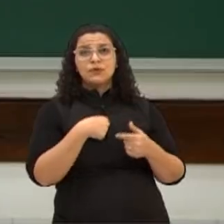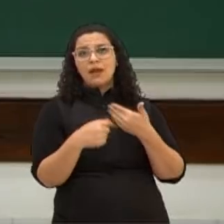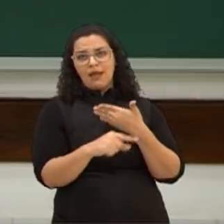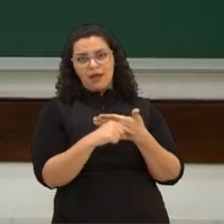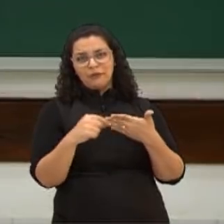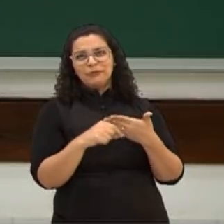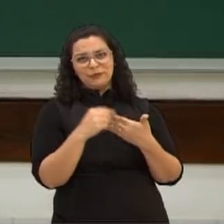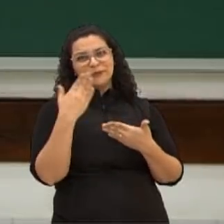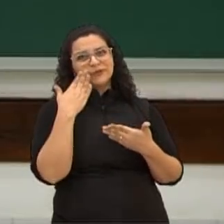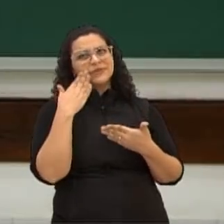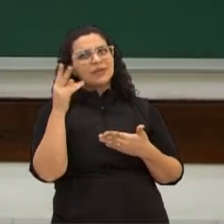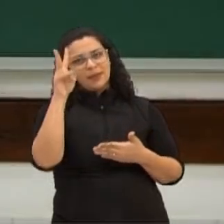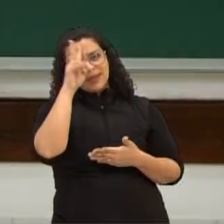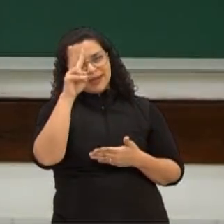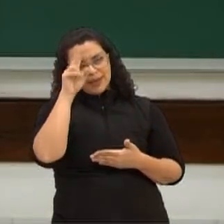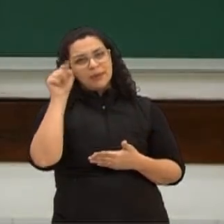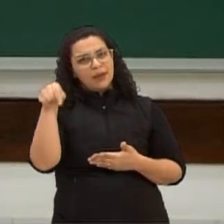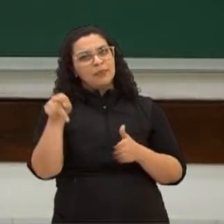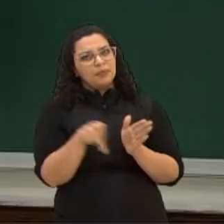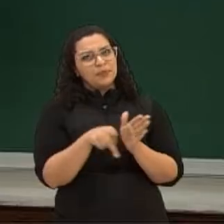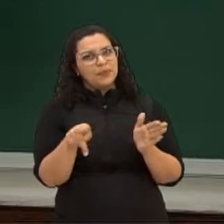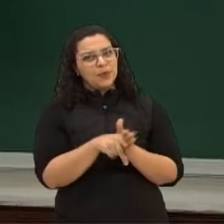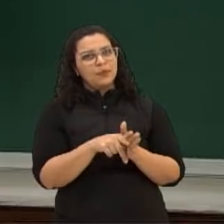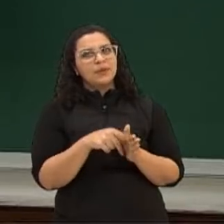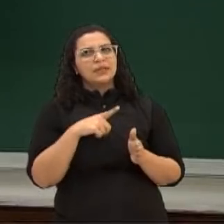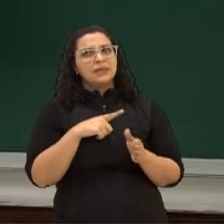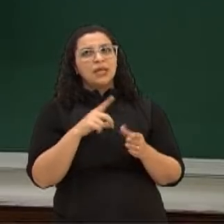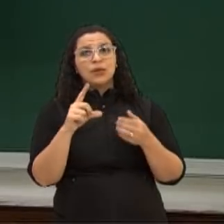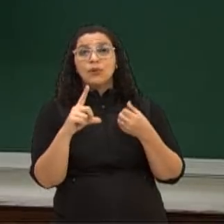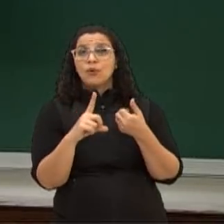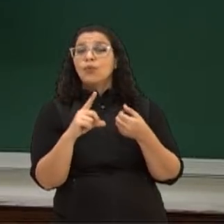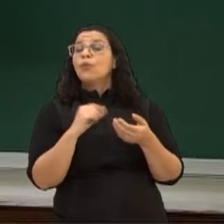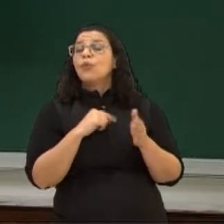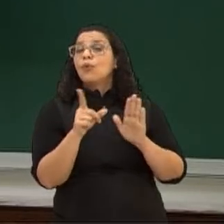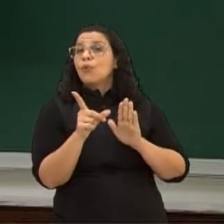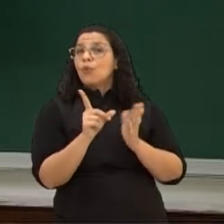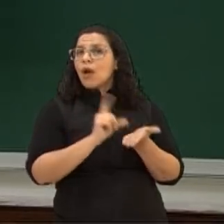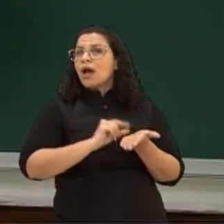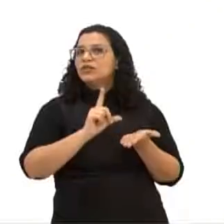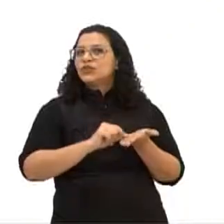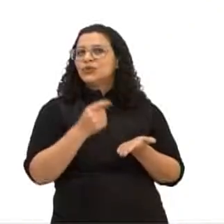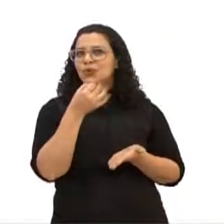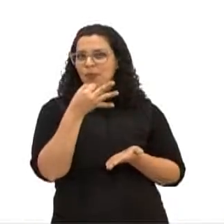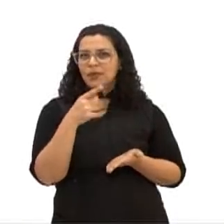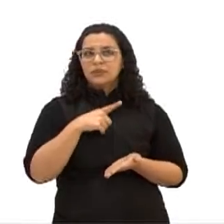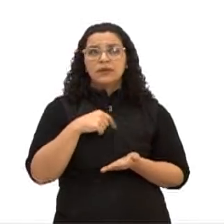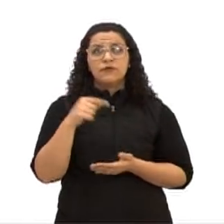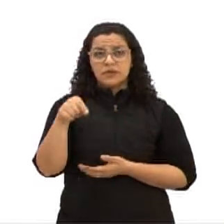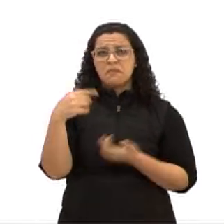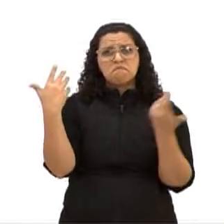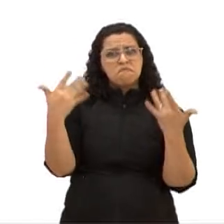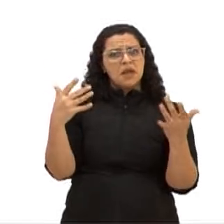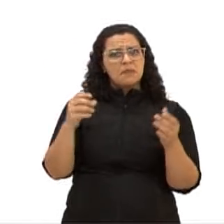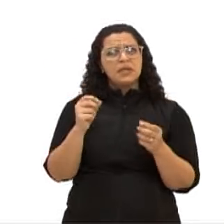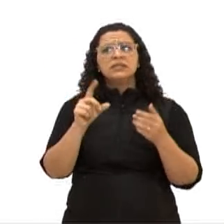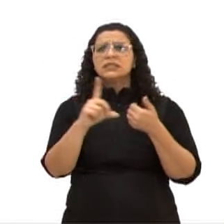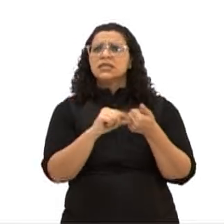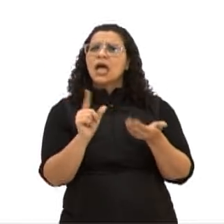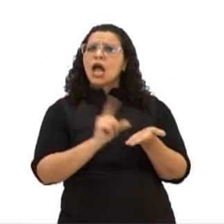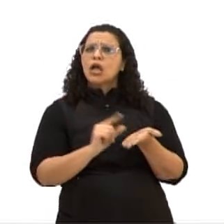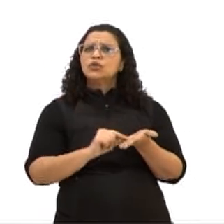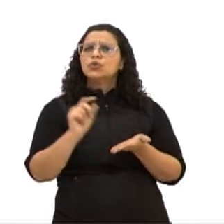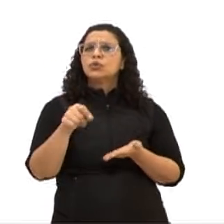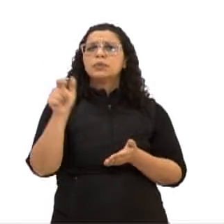a gente já lembra que se trata de um artigo de opinião, certo? Pelo excelente artigo sobre as mulheres